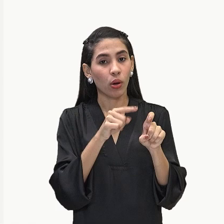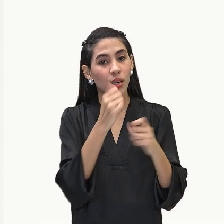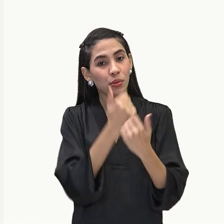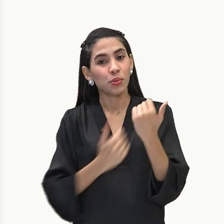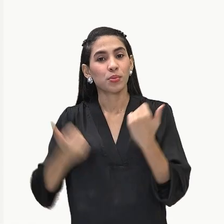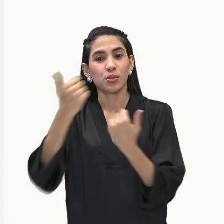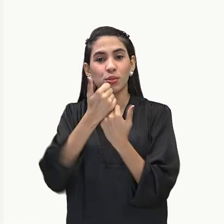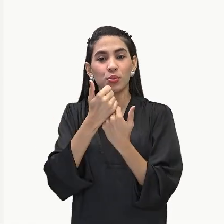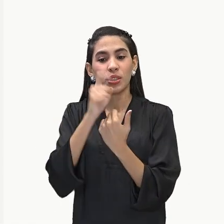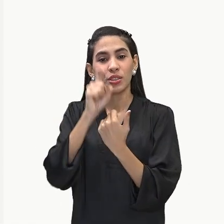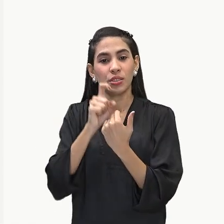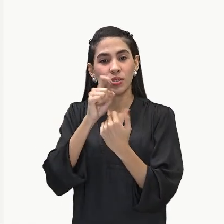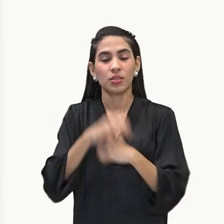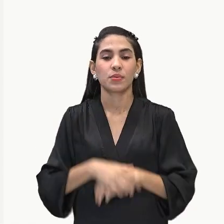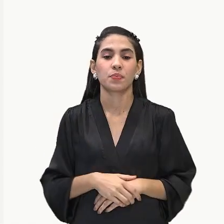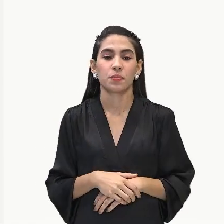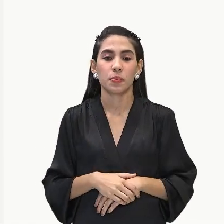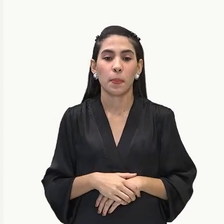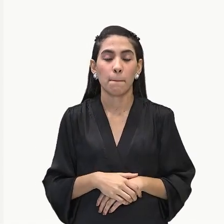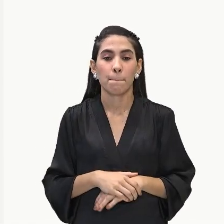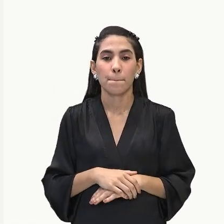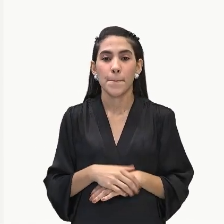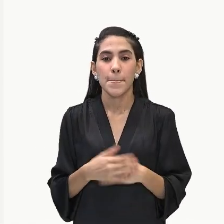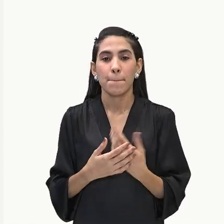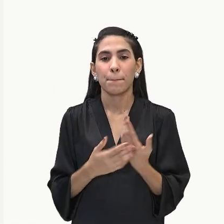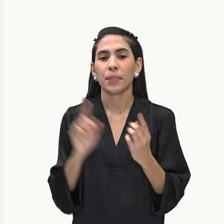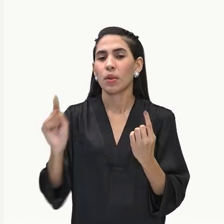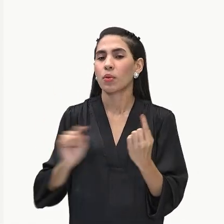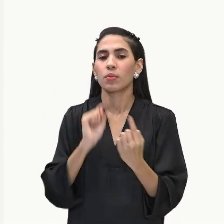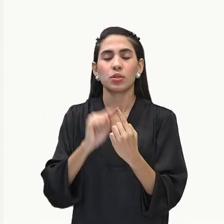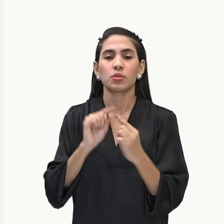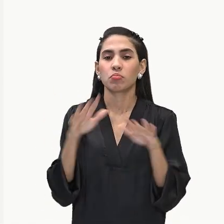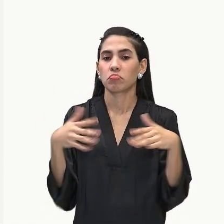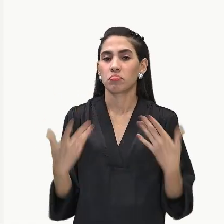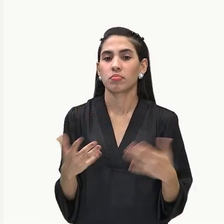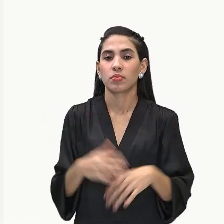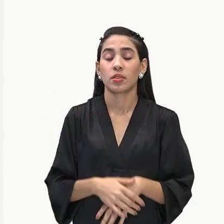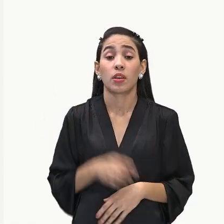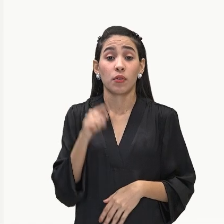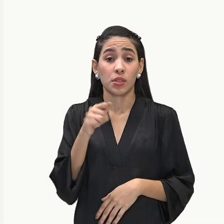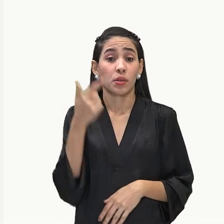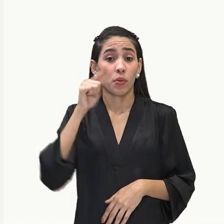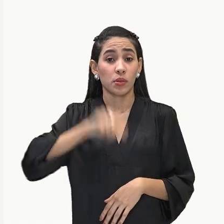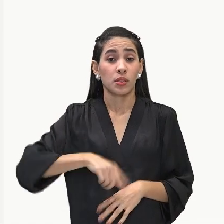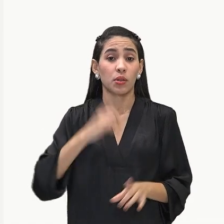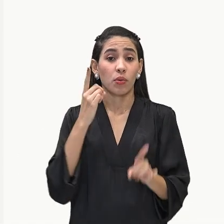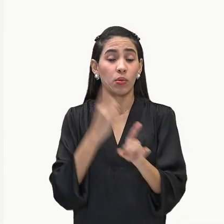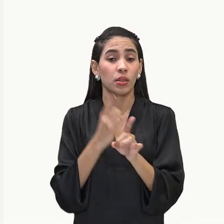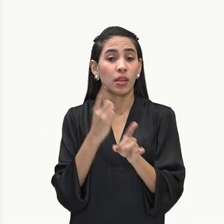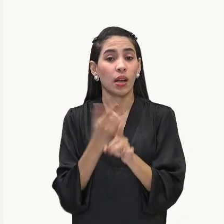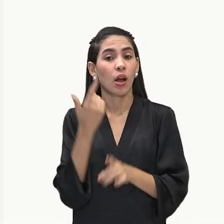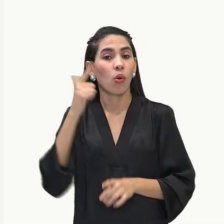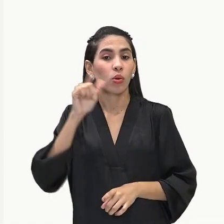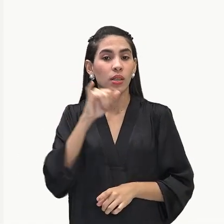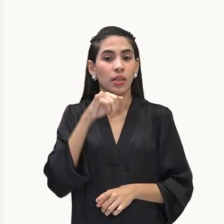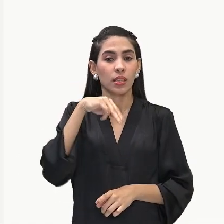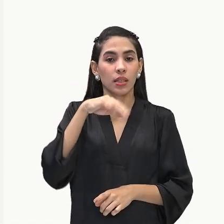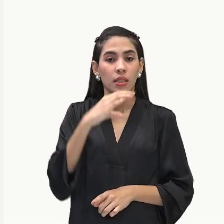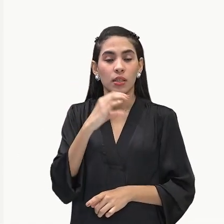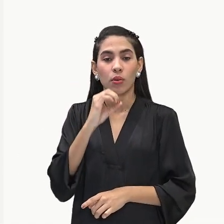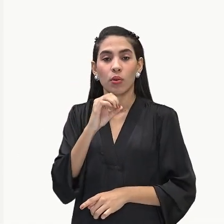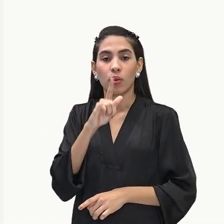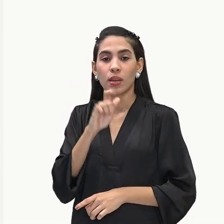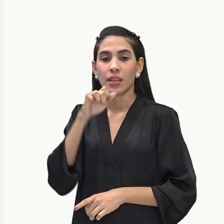uma das equações. Para qual finalidade, professora? Para determinar o valor da próxima incógnita, que é